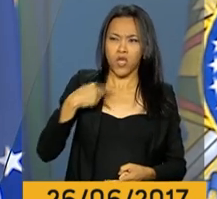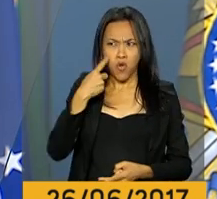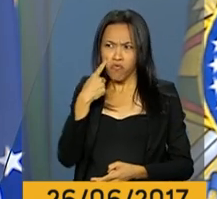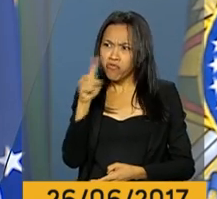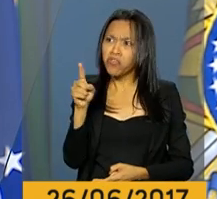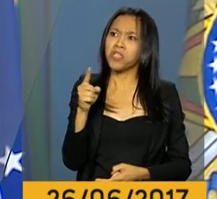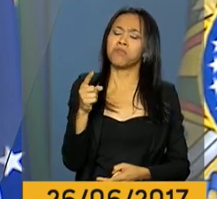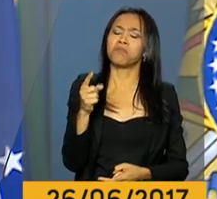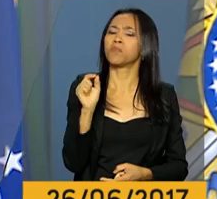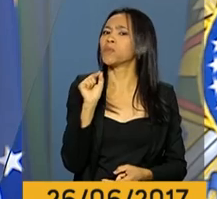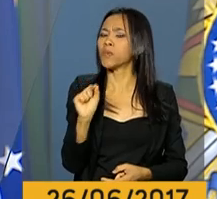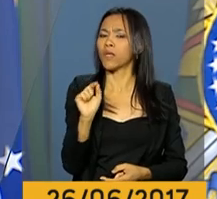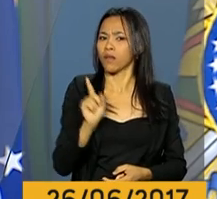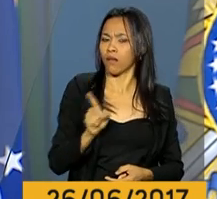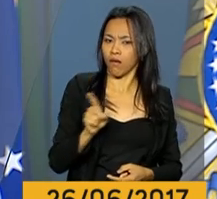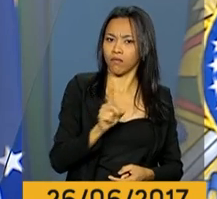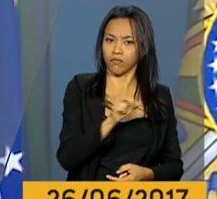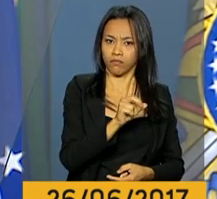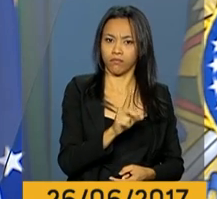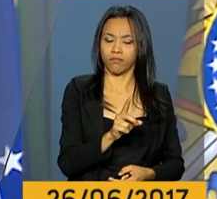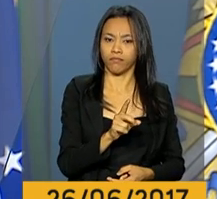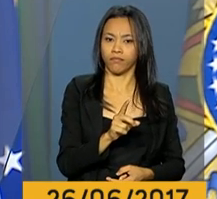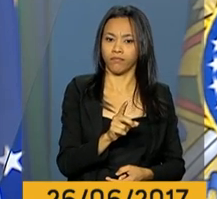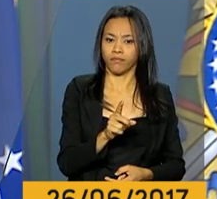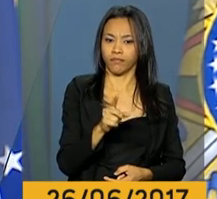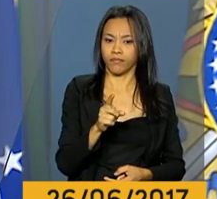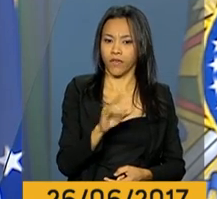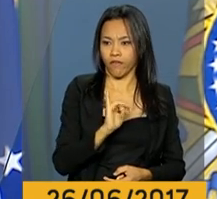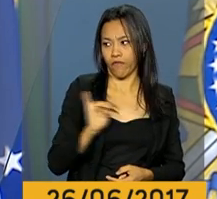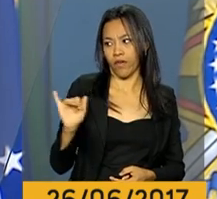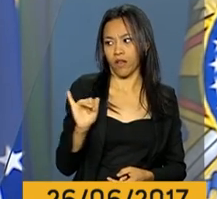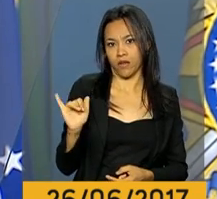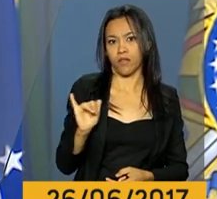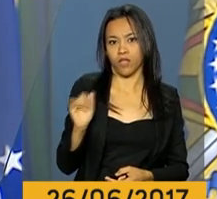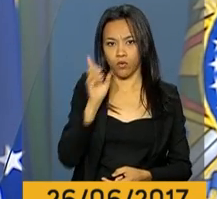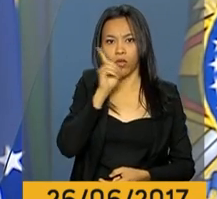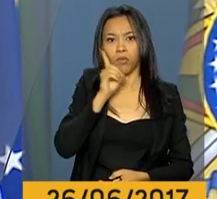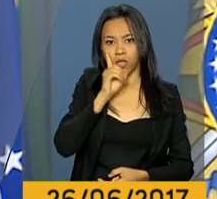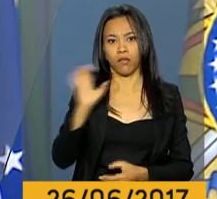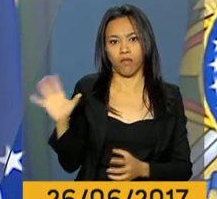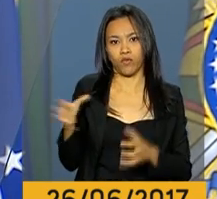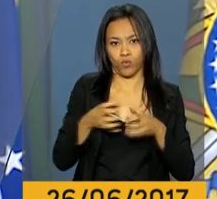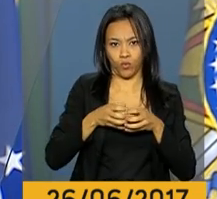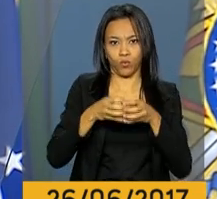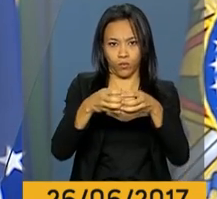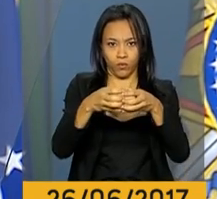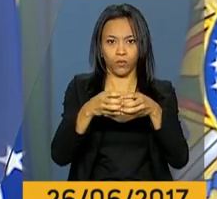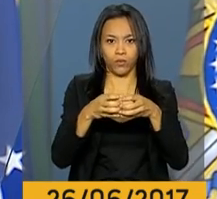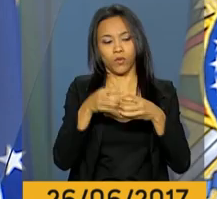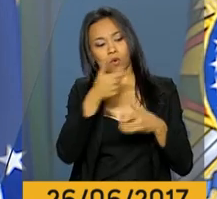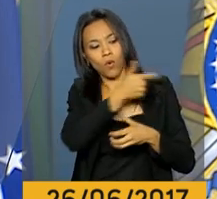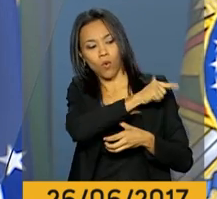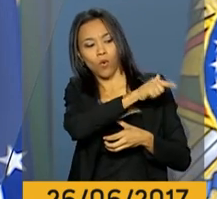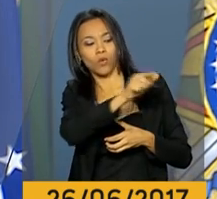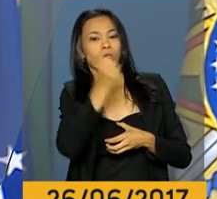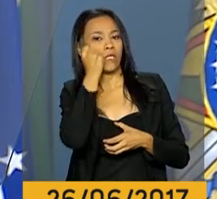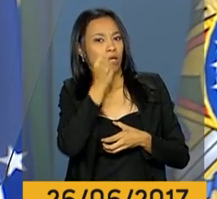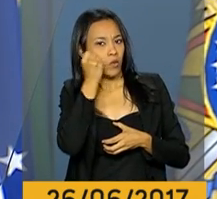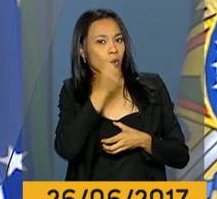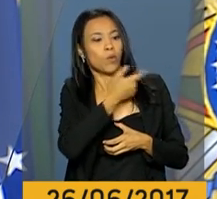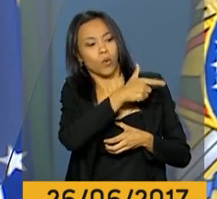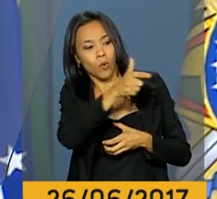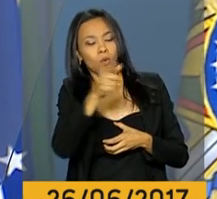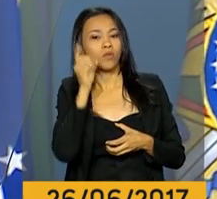soviéticos o o deputado Perondi lá esteve na nossa comitiva ao lado de outros senadores